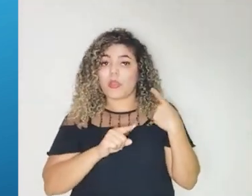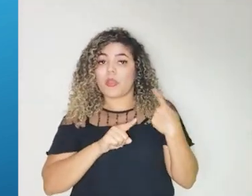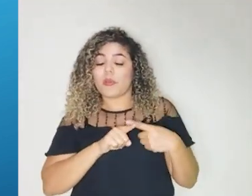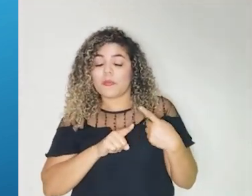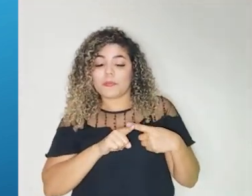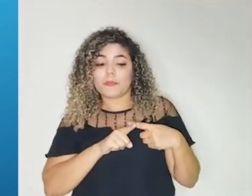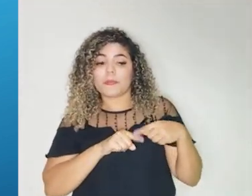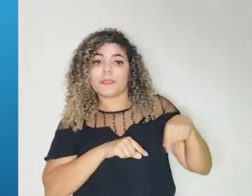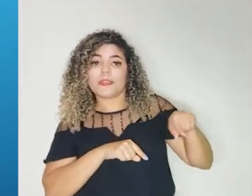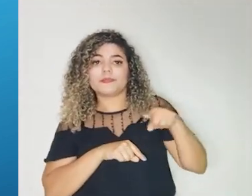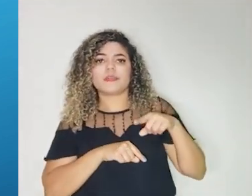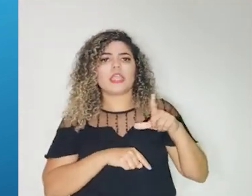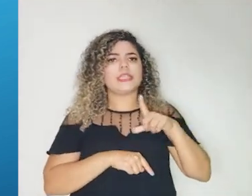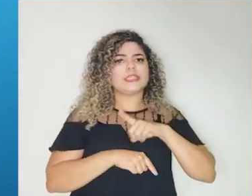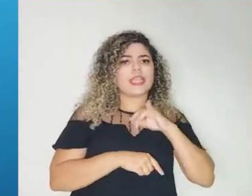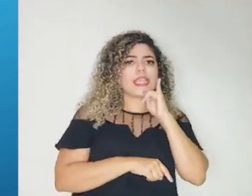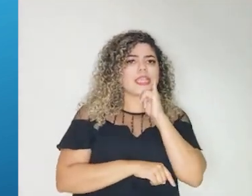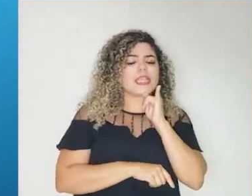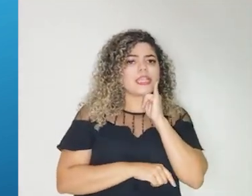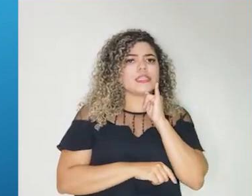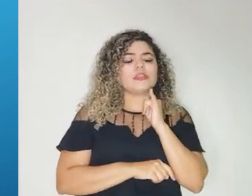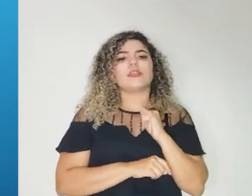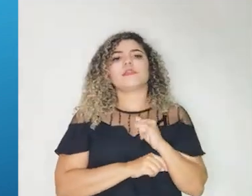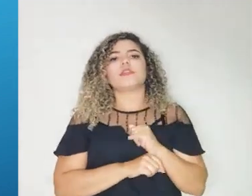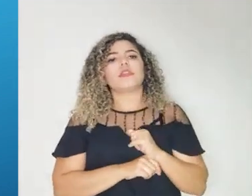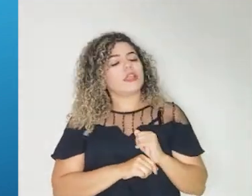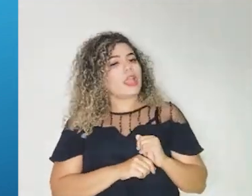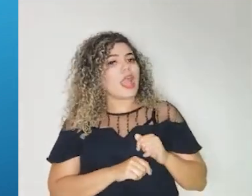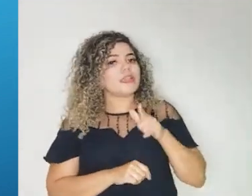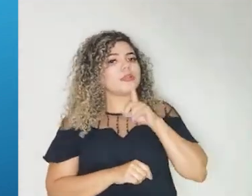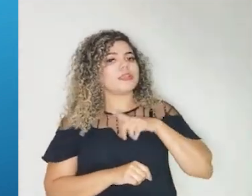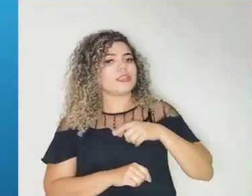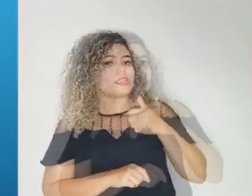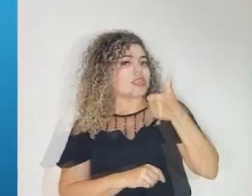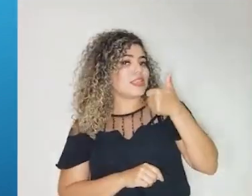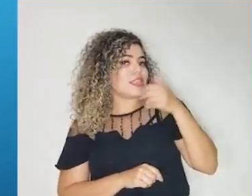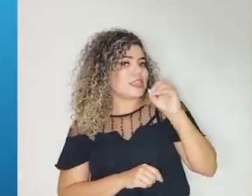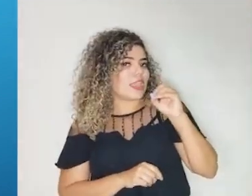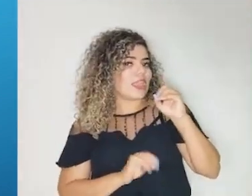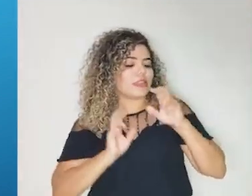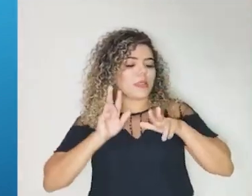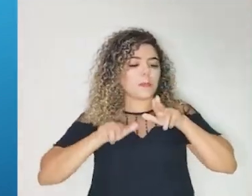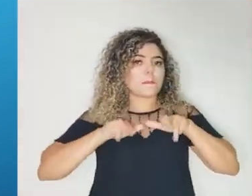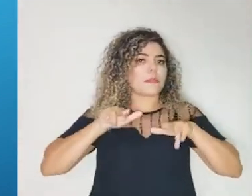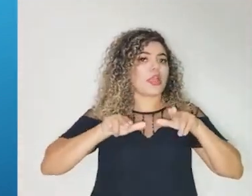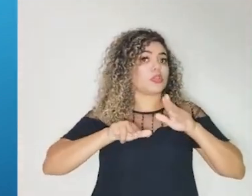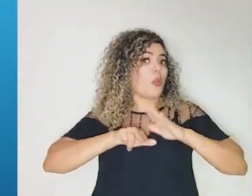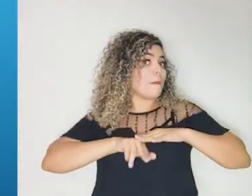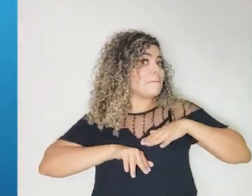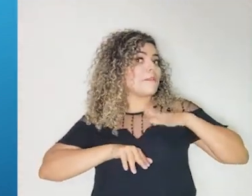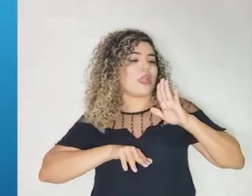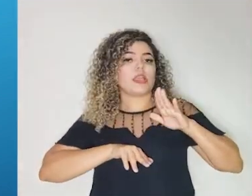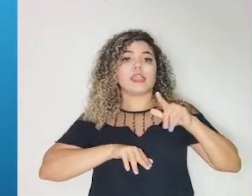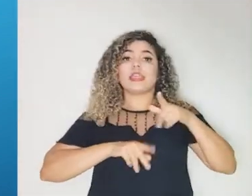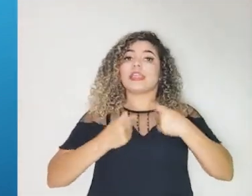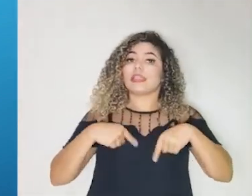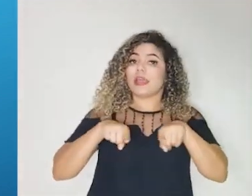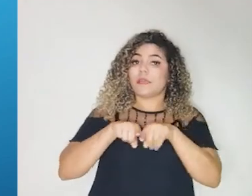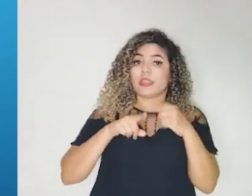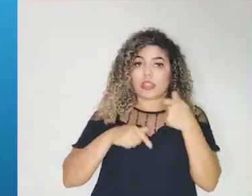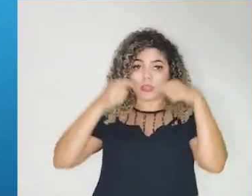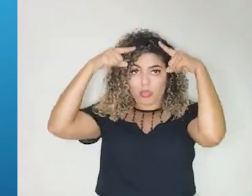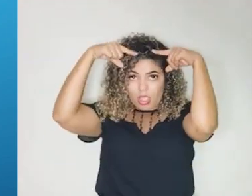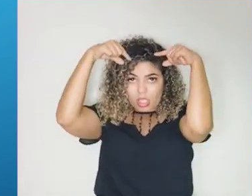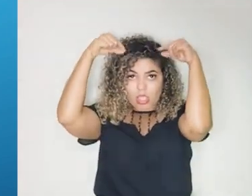dessa classe de crustáceos. Então nós temos como definição animais que têm 5 pares de patas ou mais. E também possuem 2 pares de